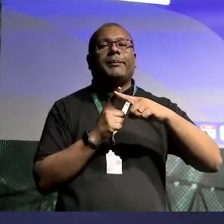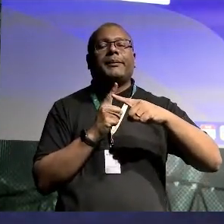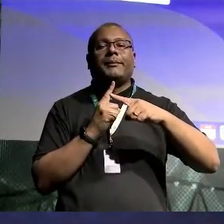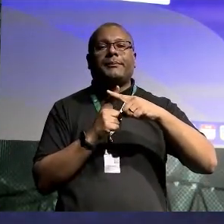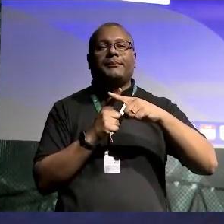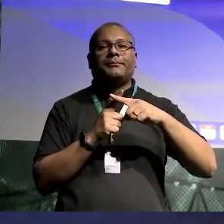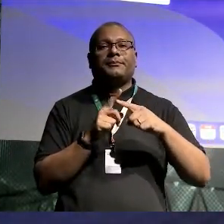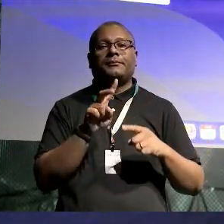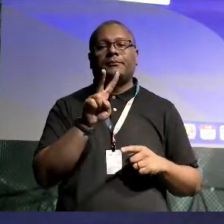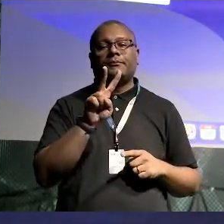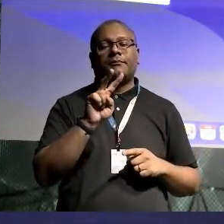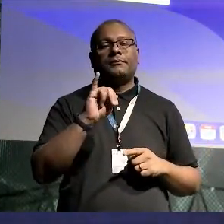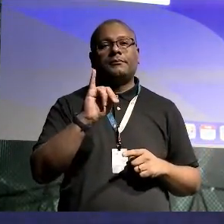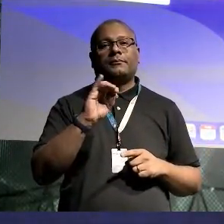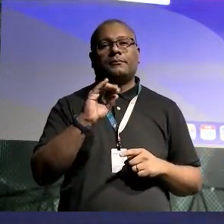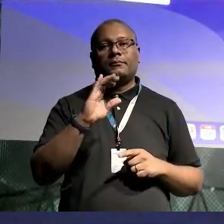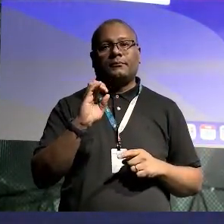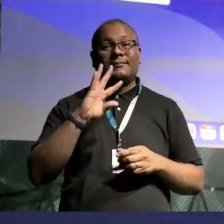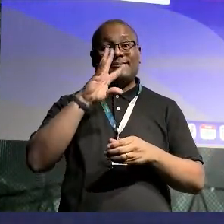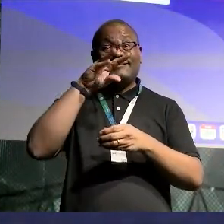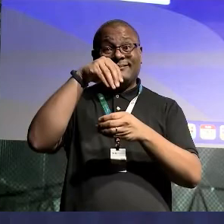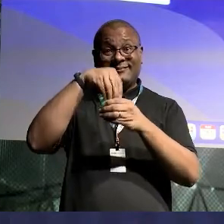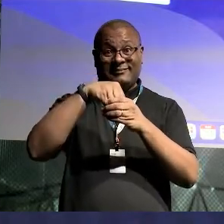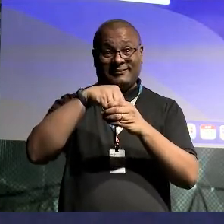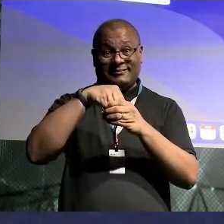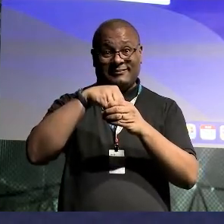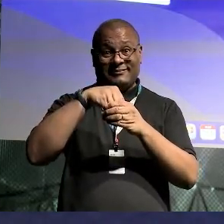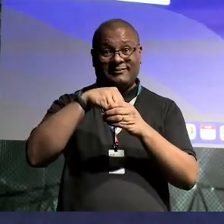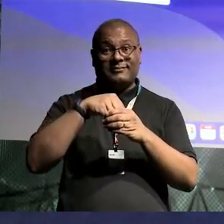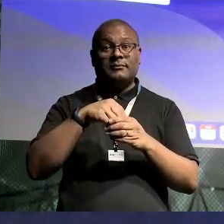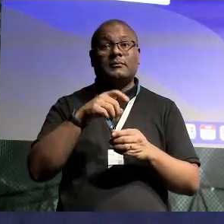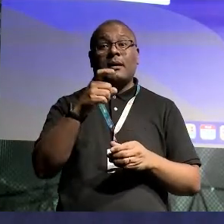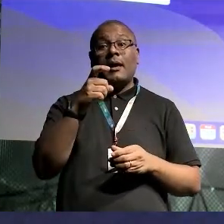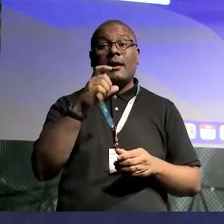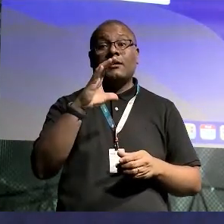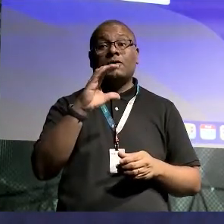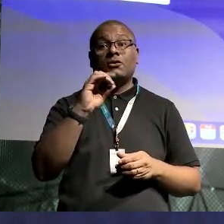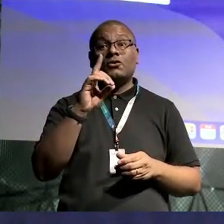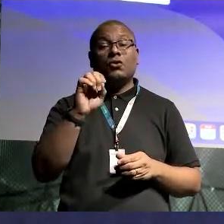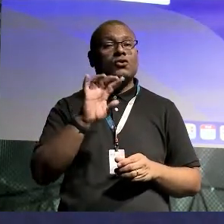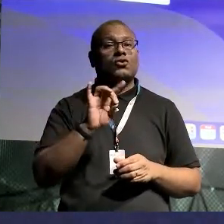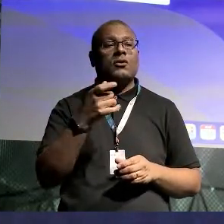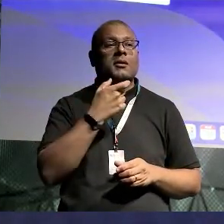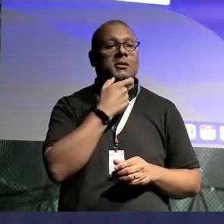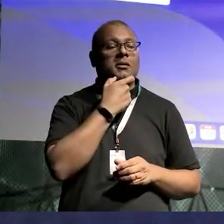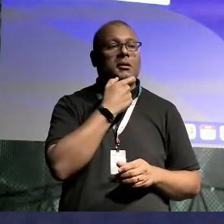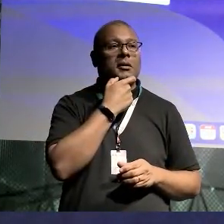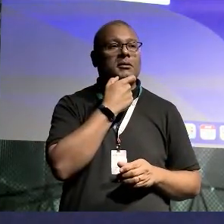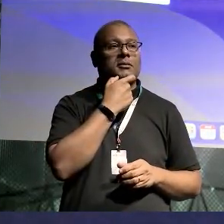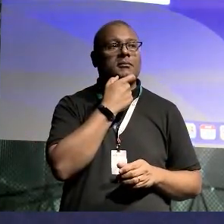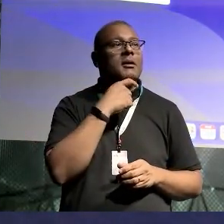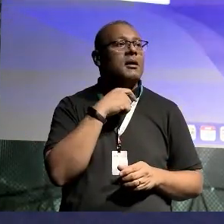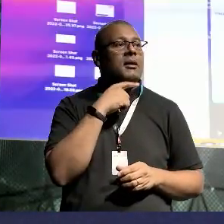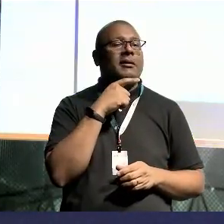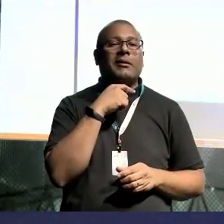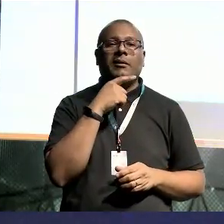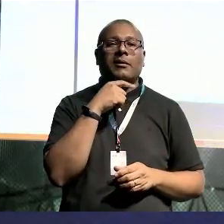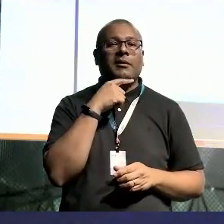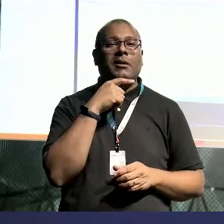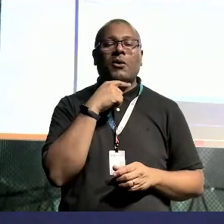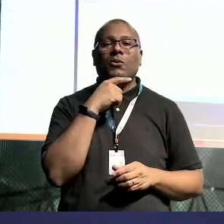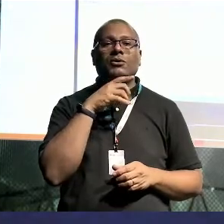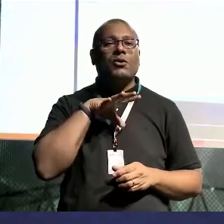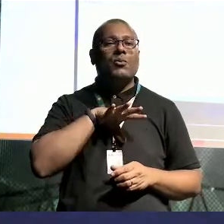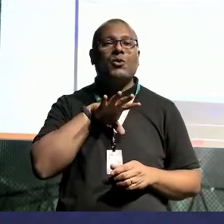o VoiceOver embutido no Xcode, ele só tem inglês. Eu não consigo colocar